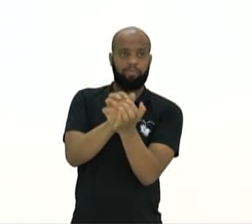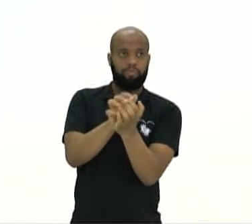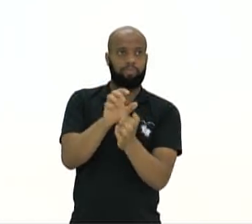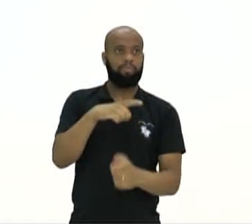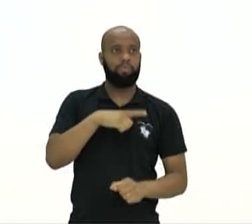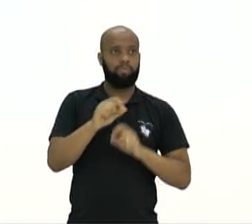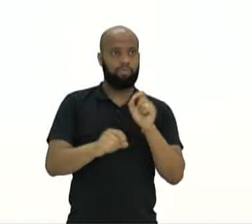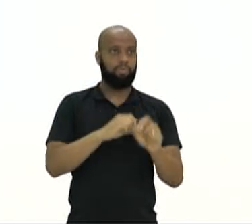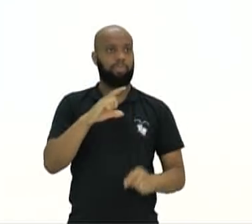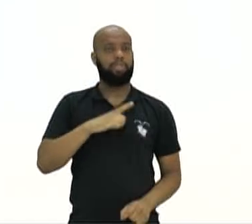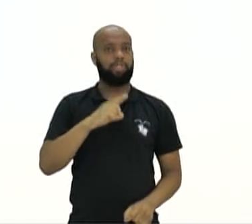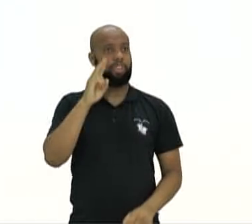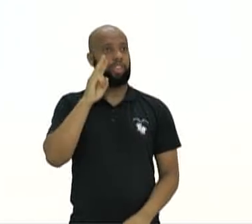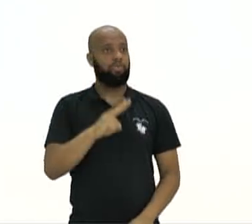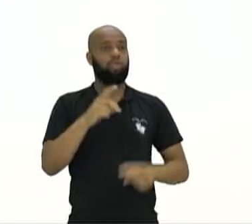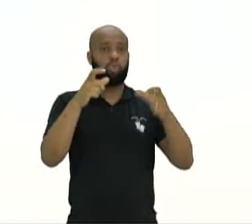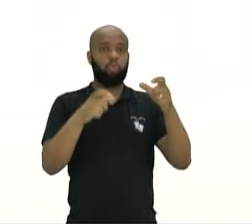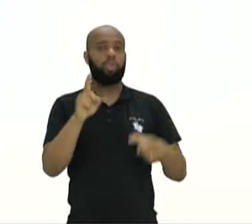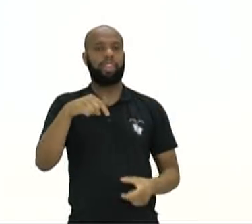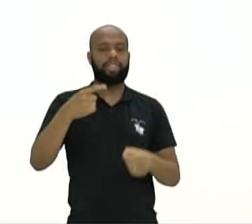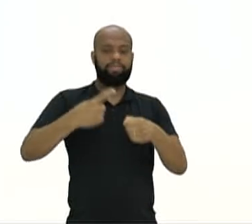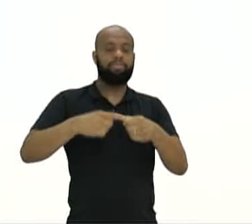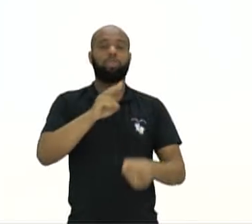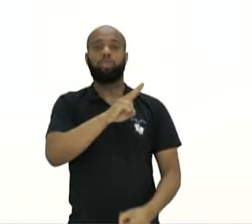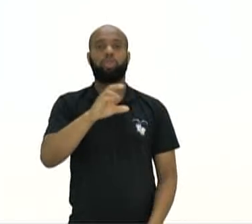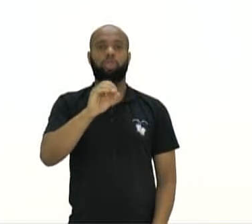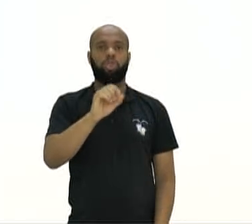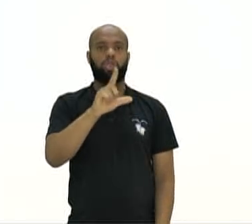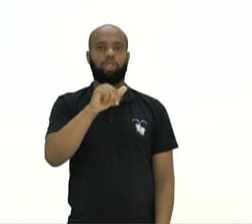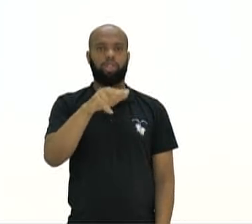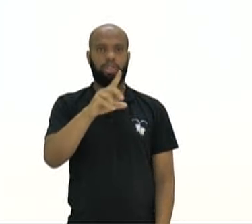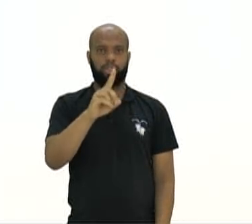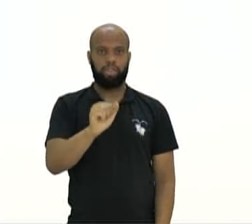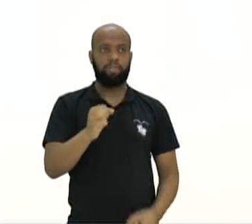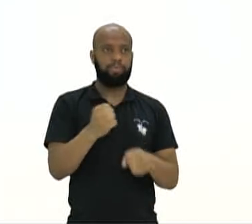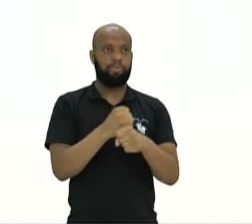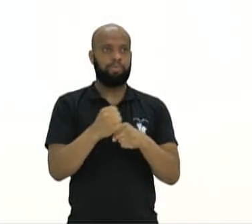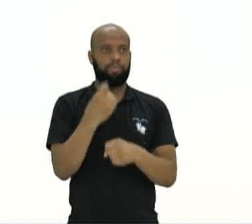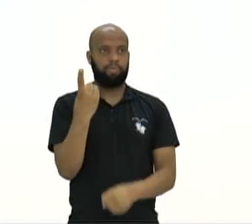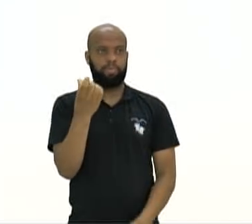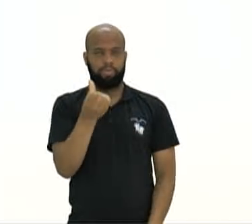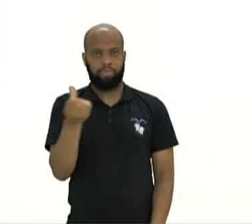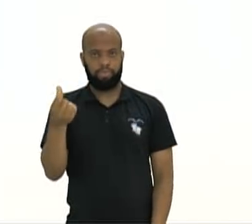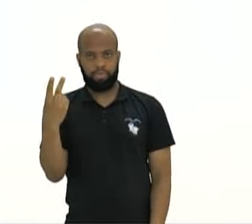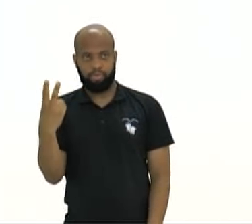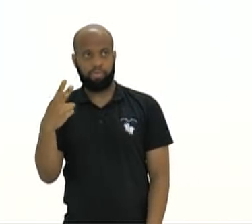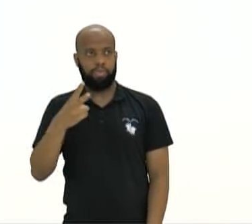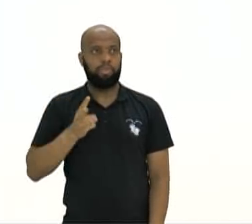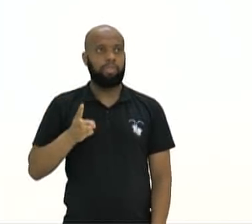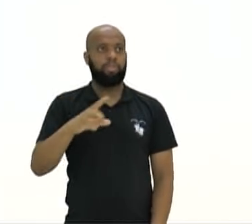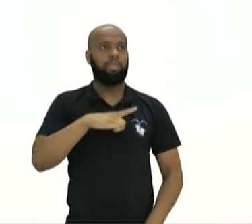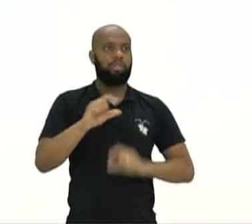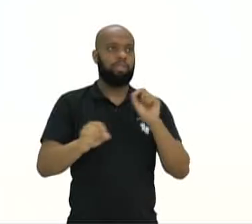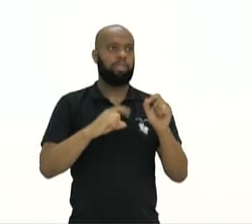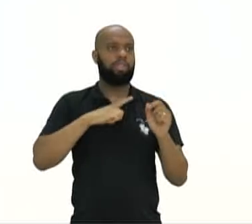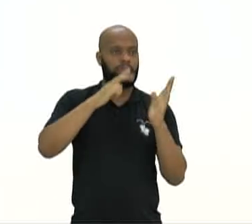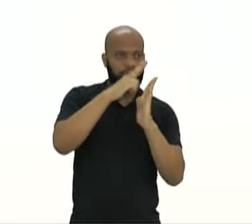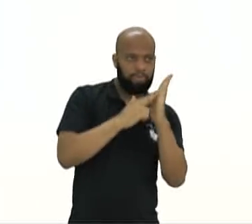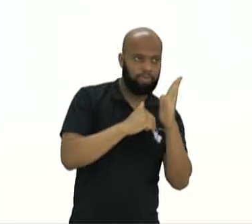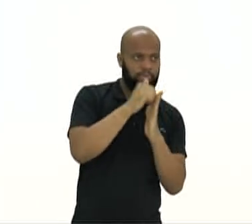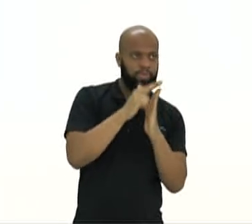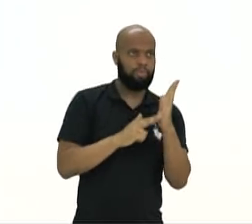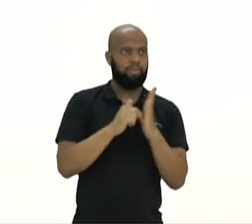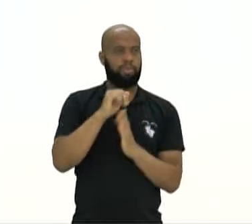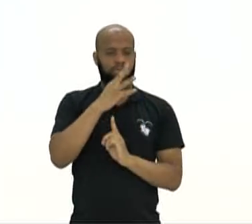a vista é de Olinda, desculpem, de 1662, e sempre eles estão, esses pintores, esses